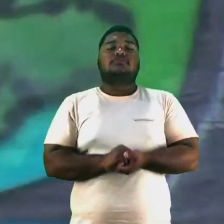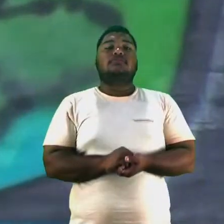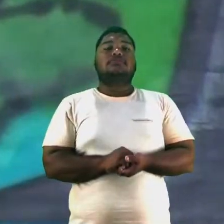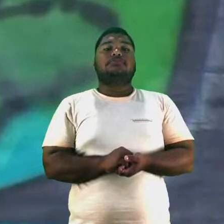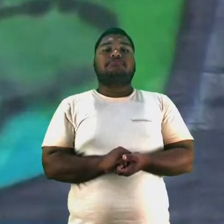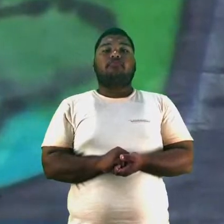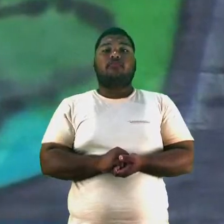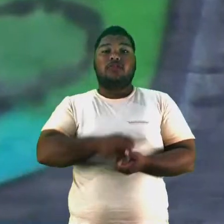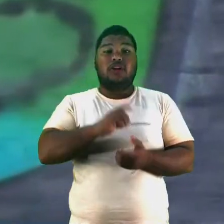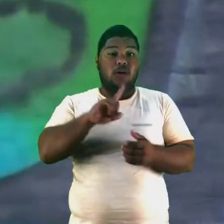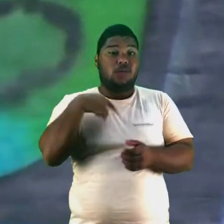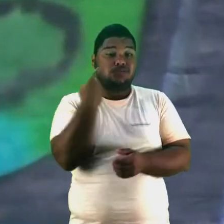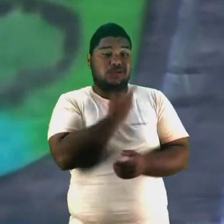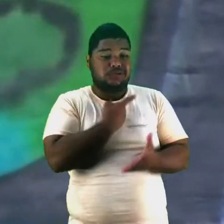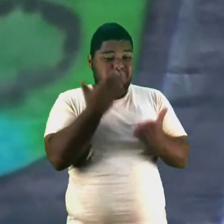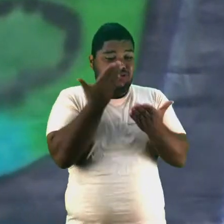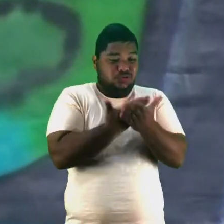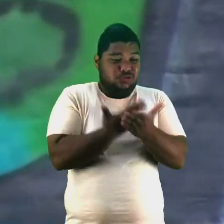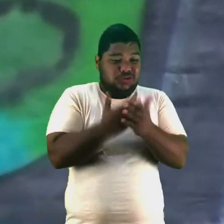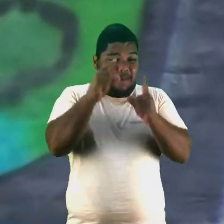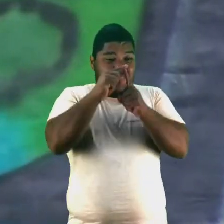ao nosso Festival da Palavra.